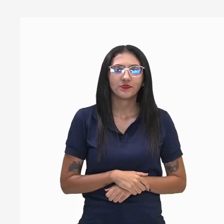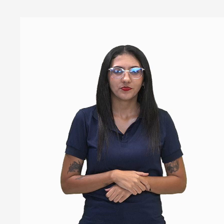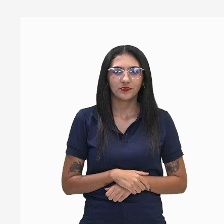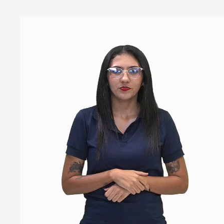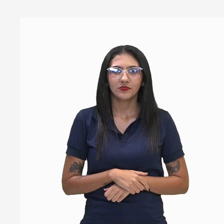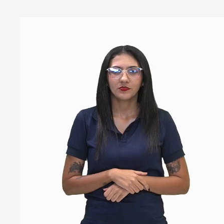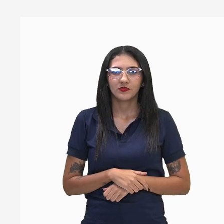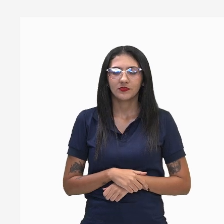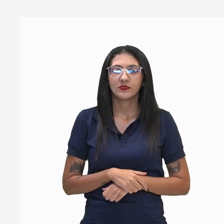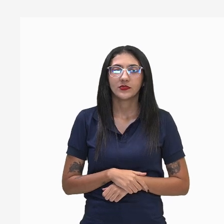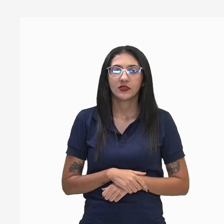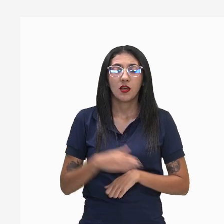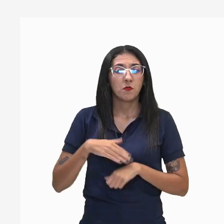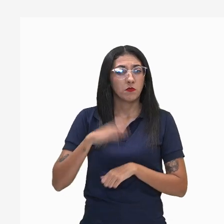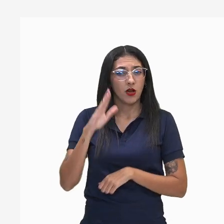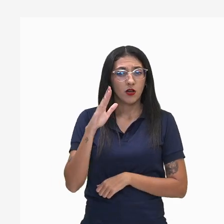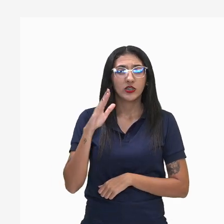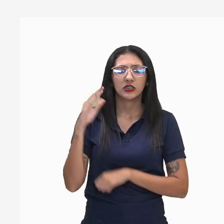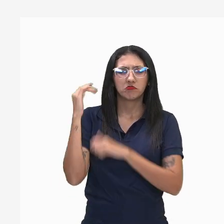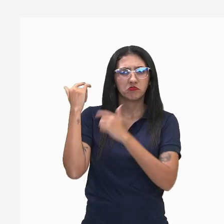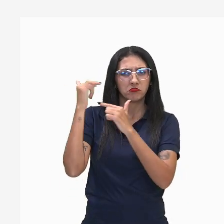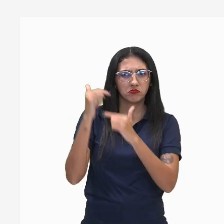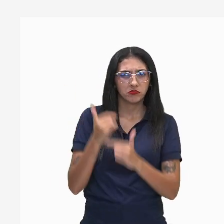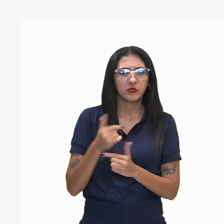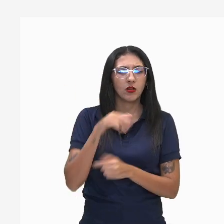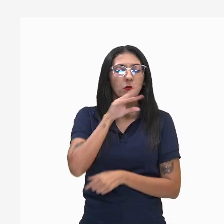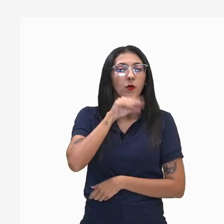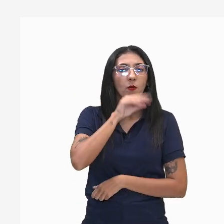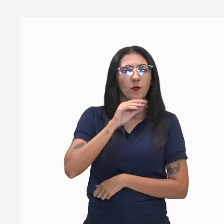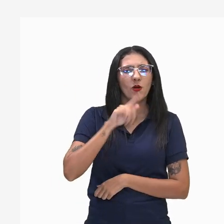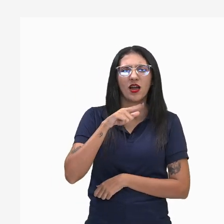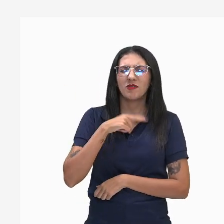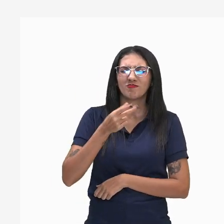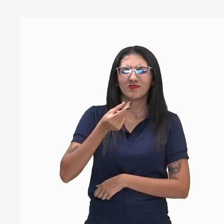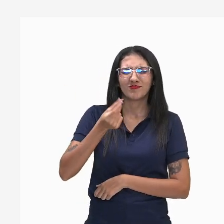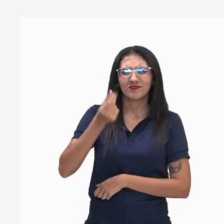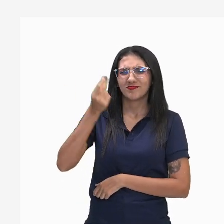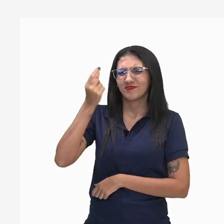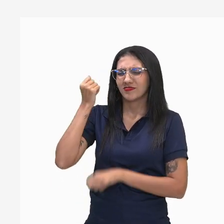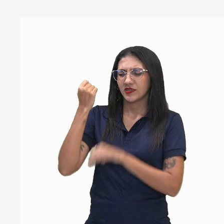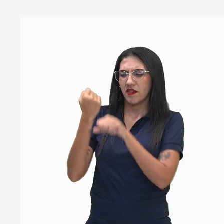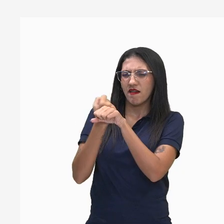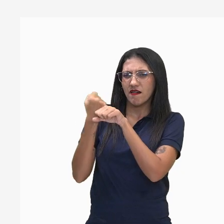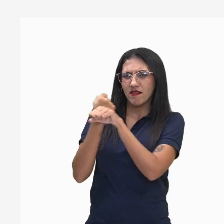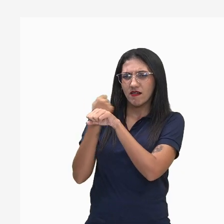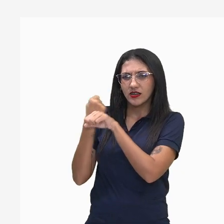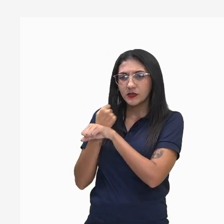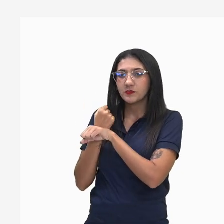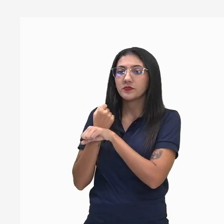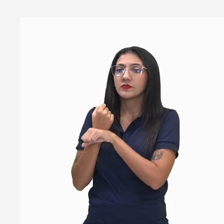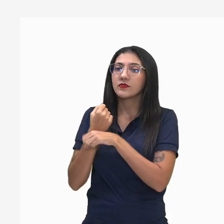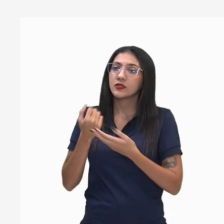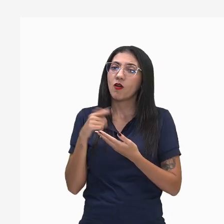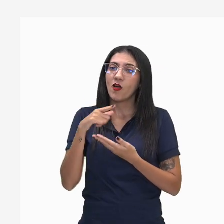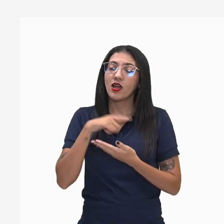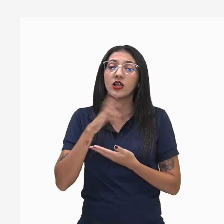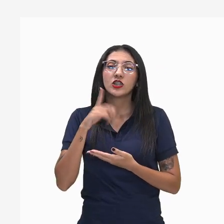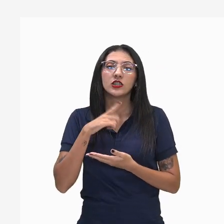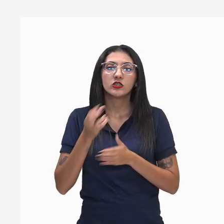das tradições religiosas orais são muito antigas e elas se formam, como já foi falado várias vezes,